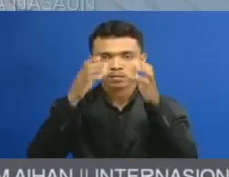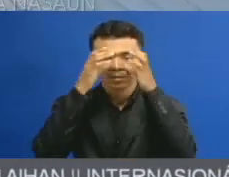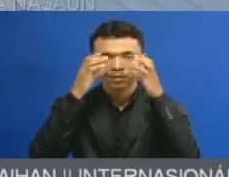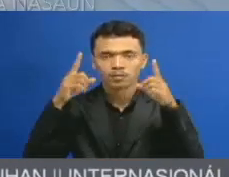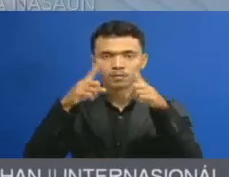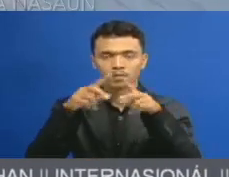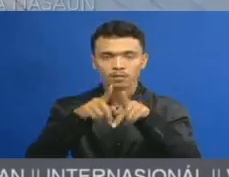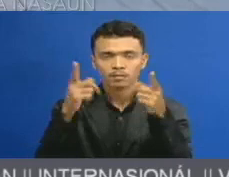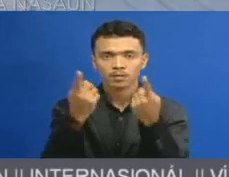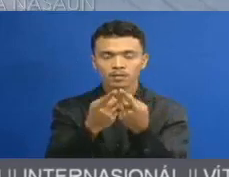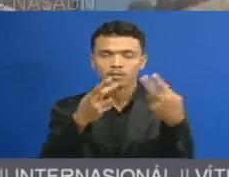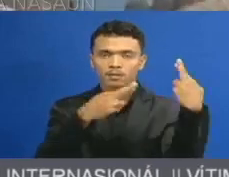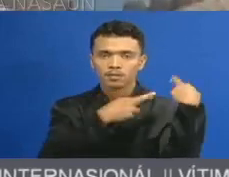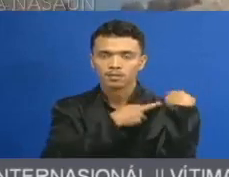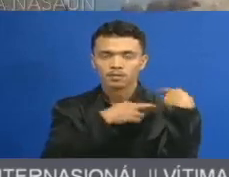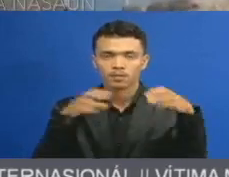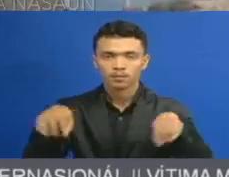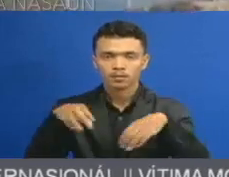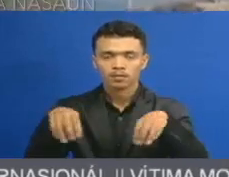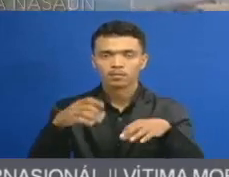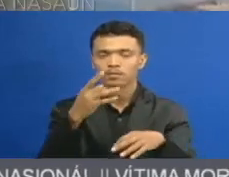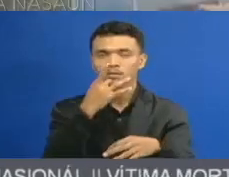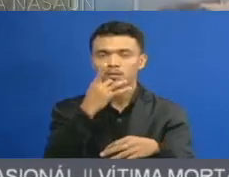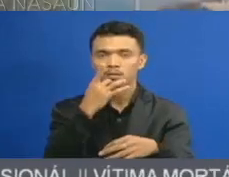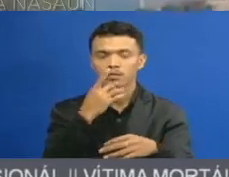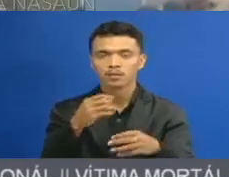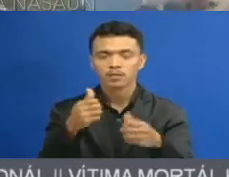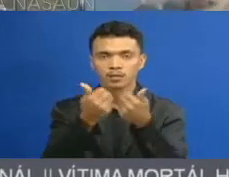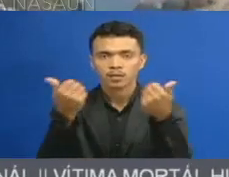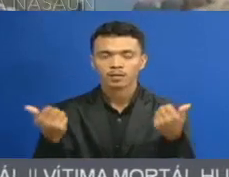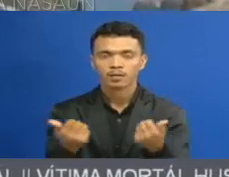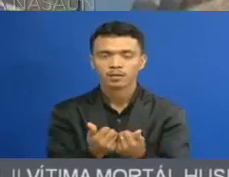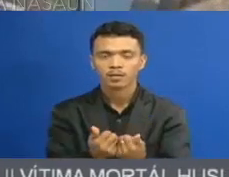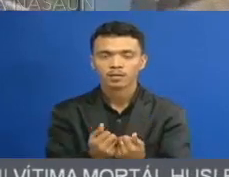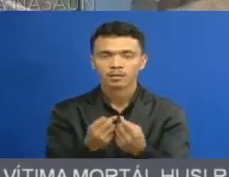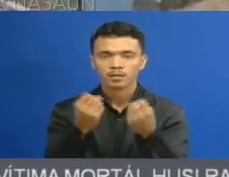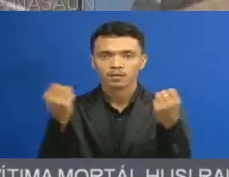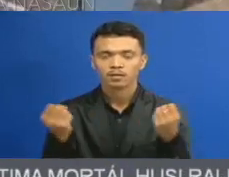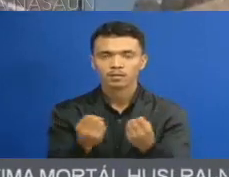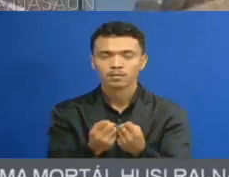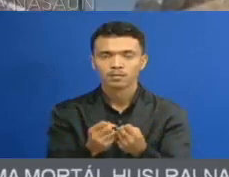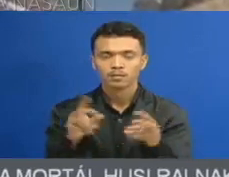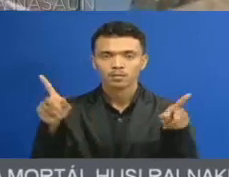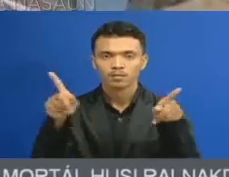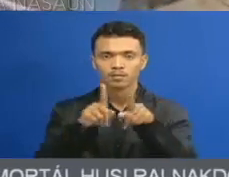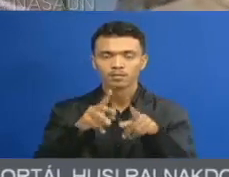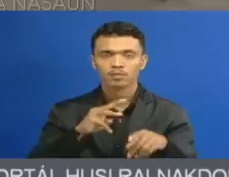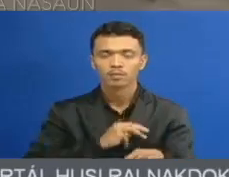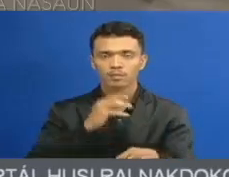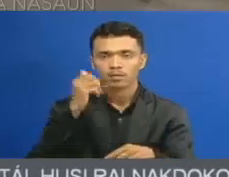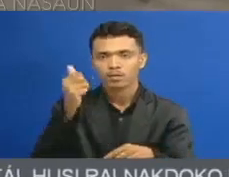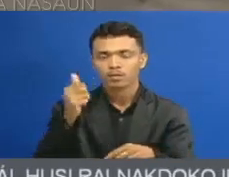Sandobe, deve responsabilizar projeto eletrificação e Aldeia Pigalak 2, Suku Tapo Memo, posto Maliana,